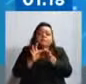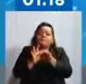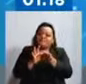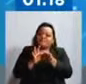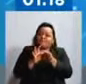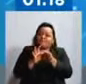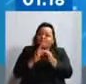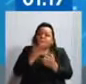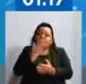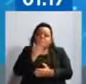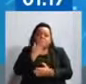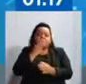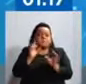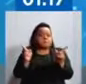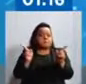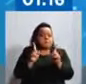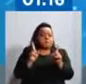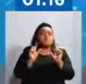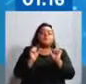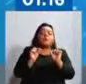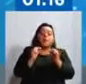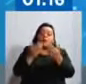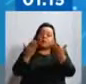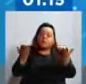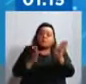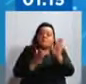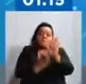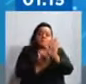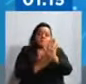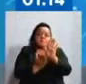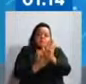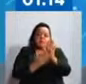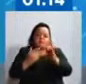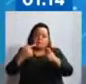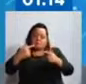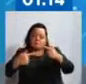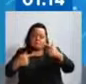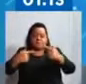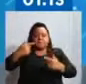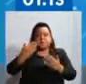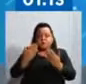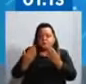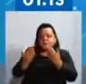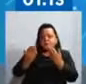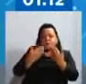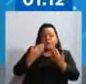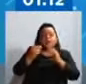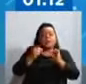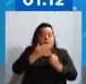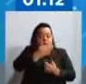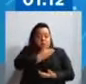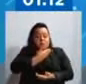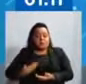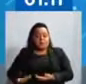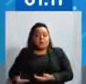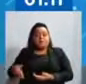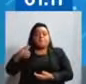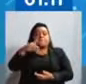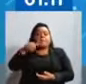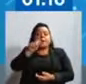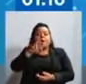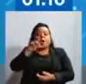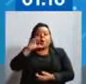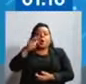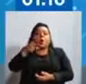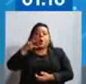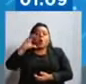sou. Então, dessa forma, nós iremos propor sempre o diálogo. E o governador Marçocha é meu aliado, sim. Está fazendo um